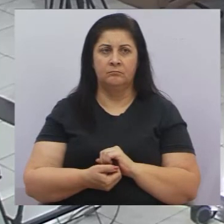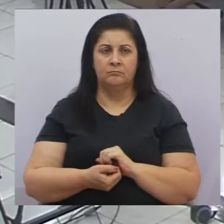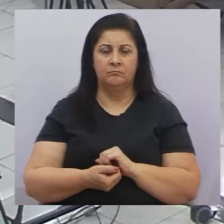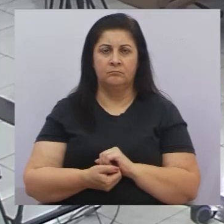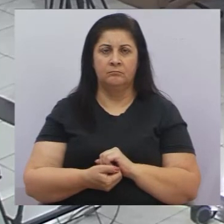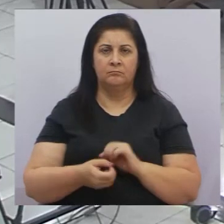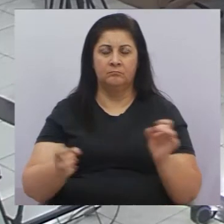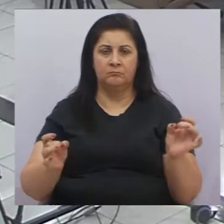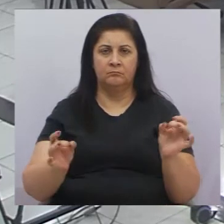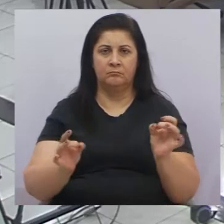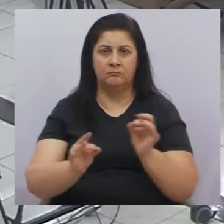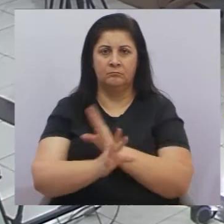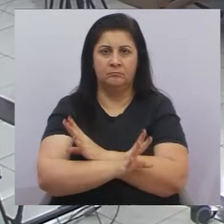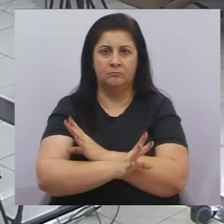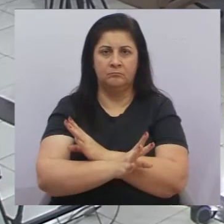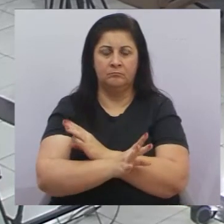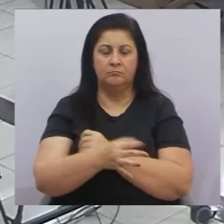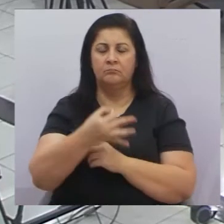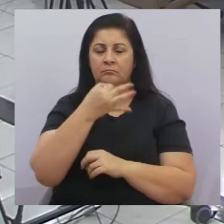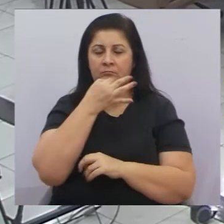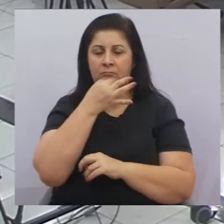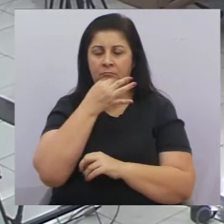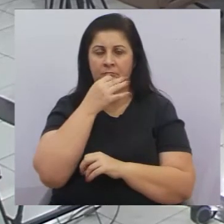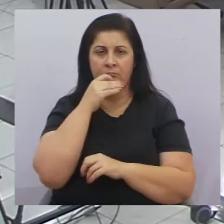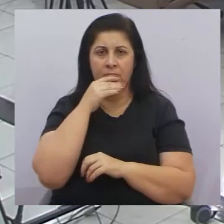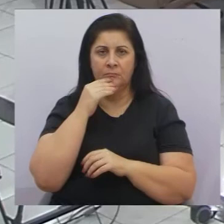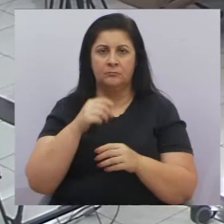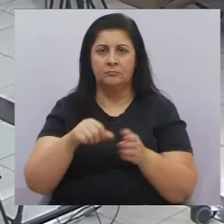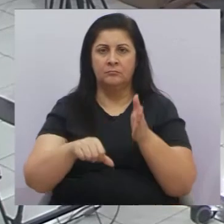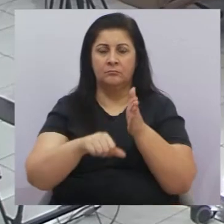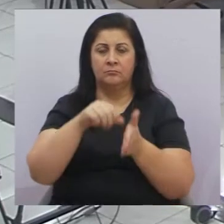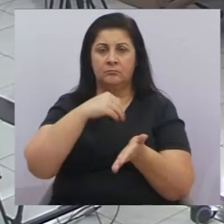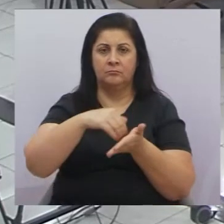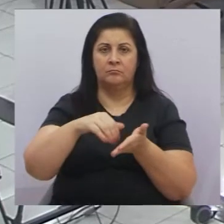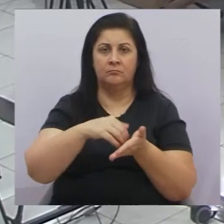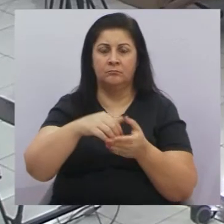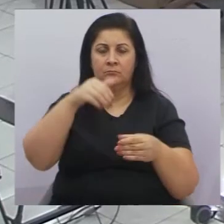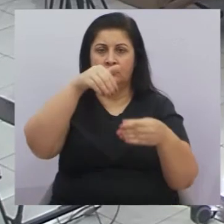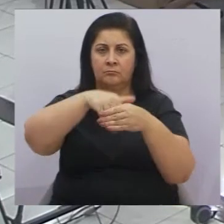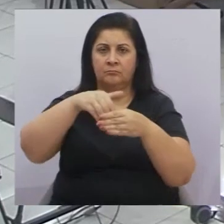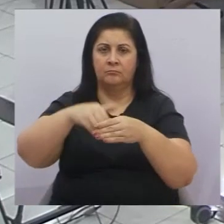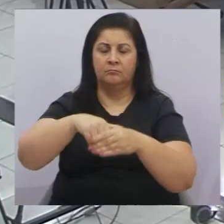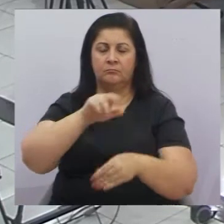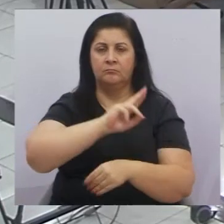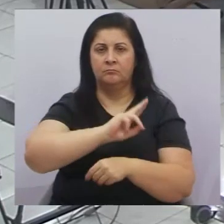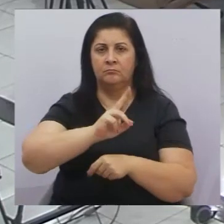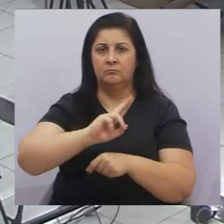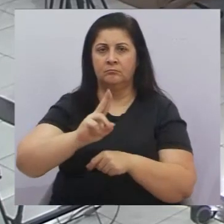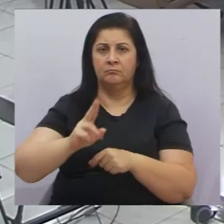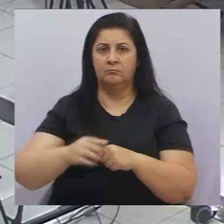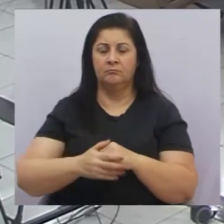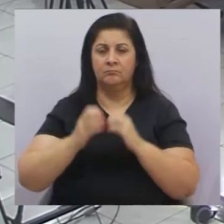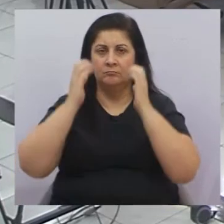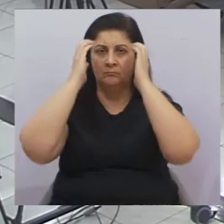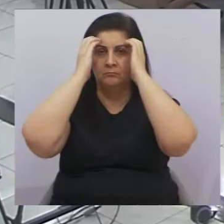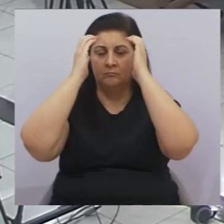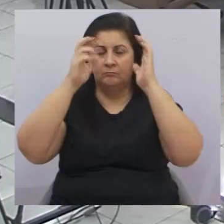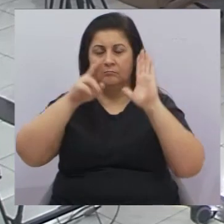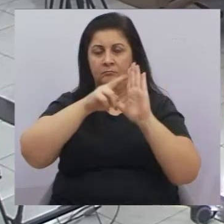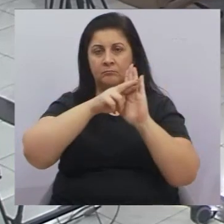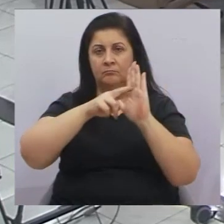Não havendo mais nenhum vereador desejando discutir a matéria, peço ao primeiro secretário que proceda à votação nominal do projeto na forma